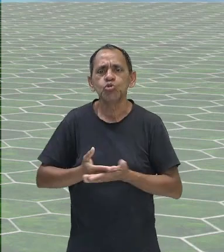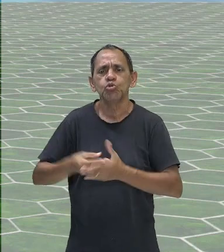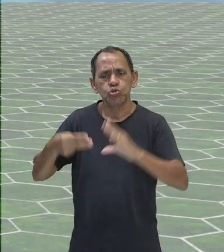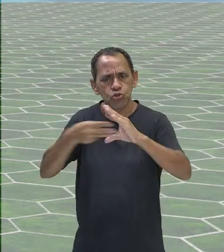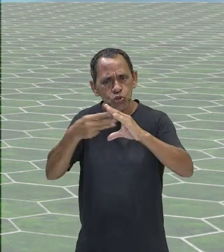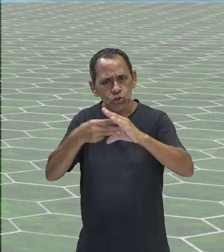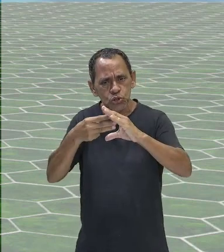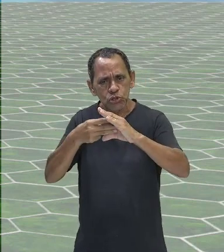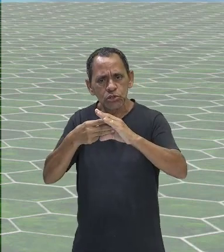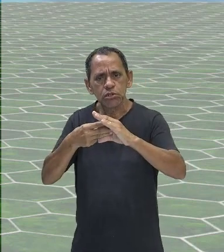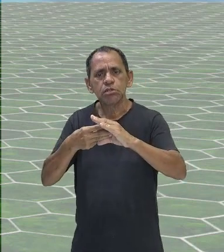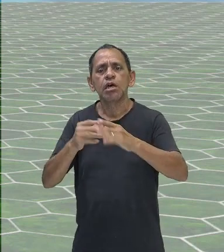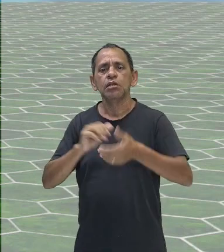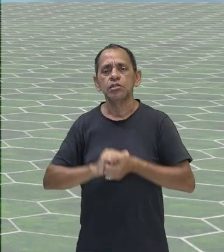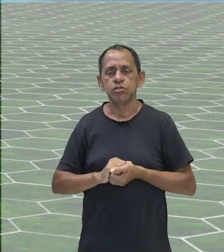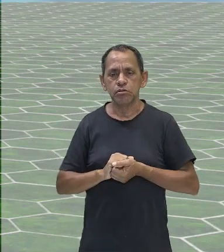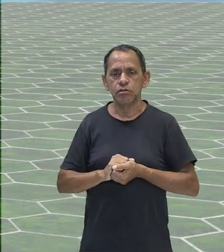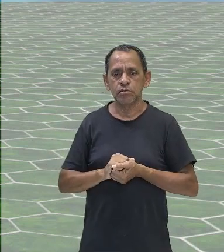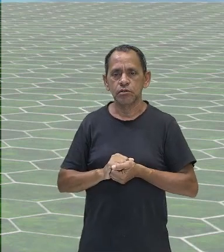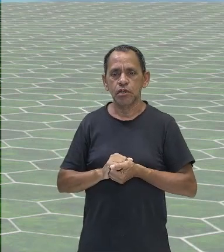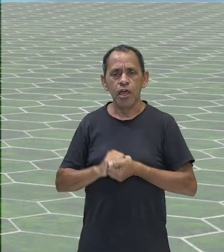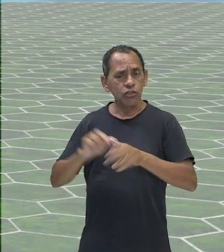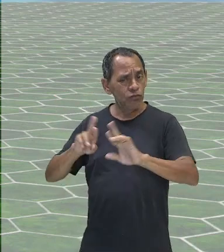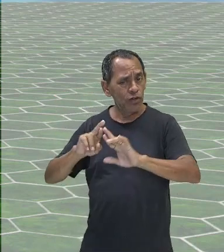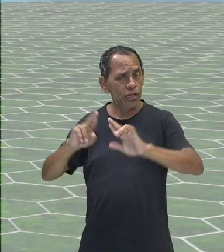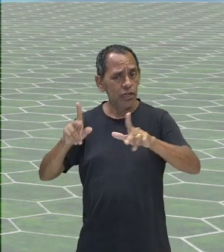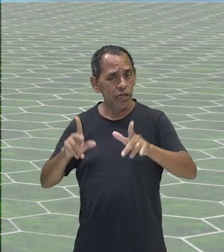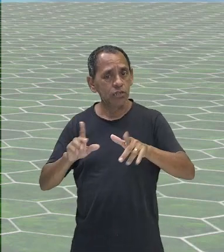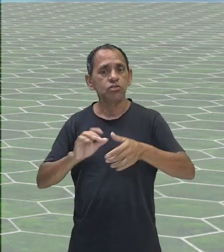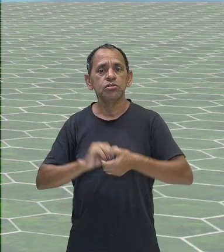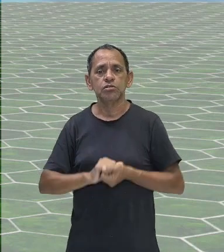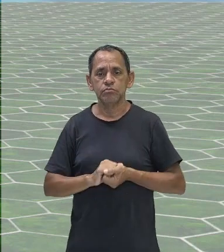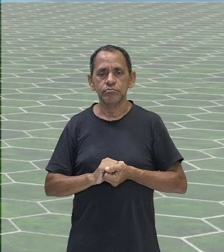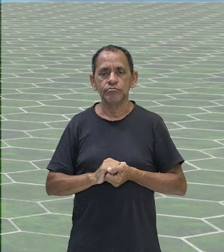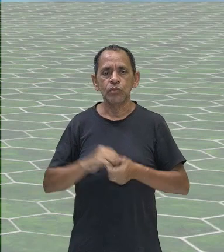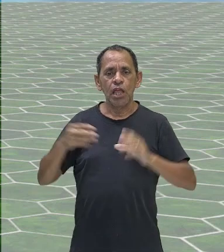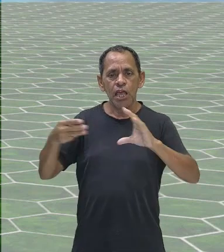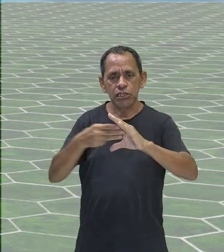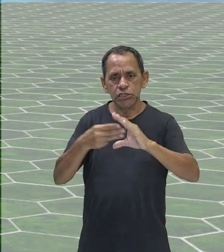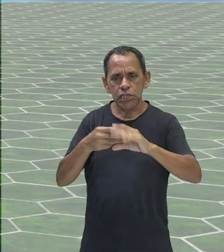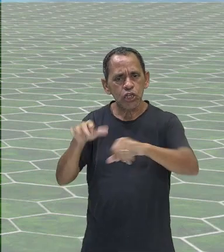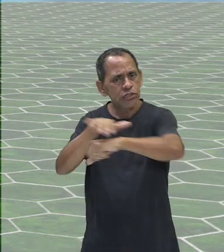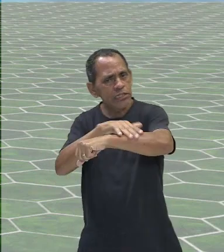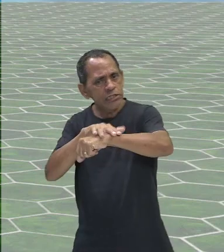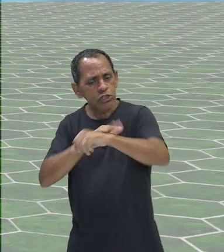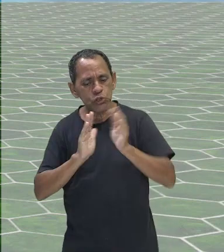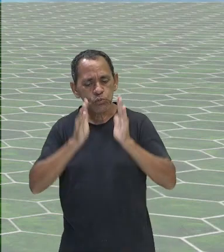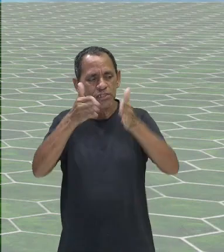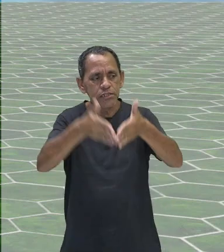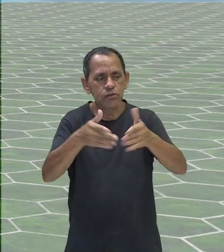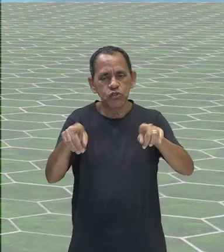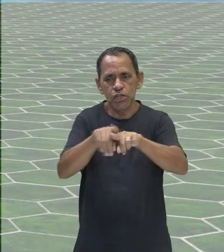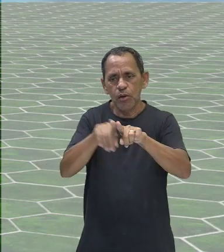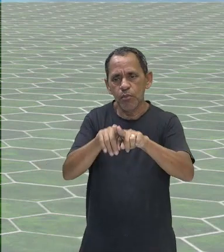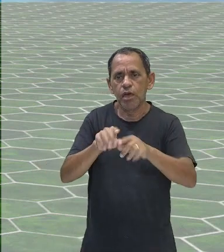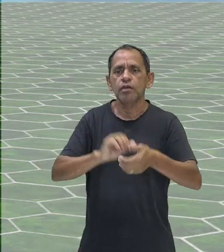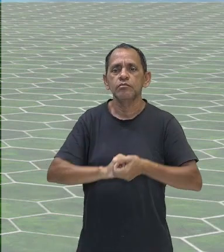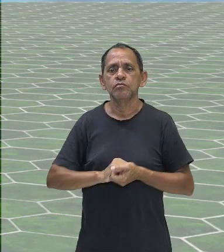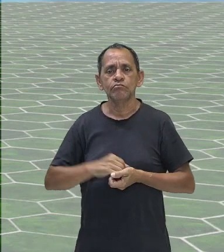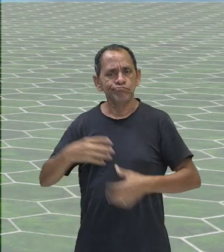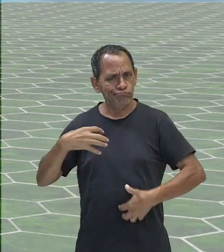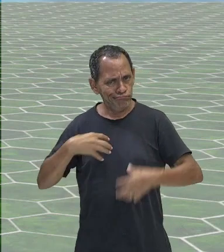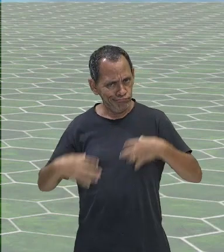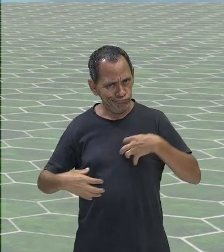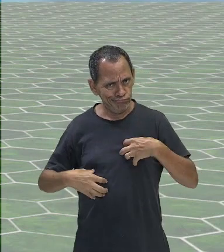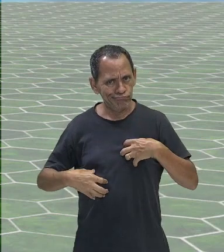que elas podem ser diferenciadas em células e tecidos específicos de órgãos,